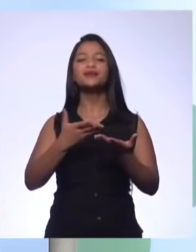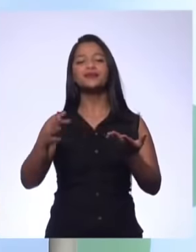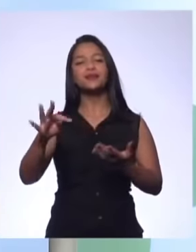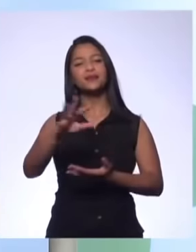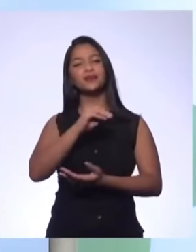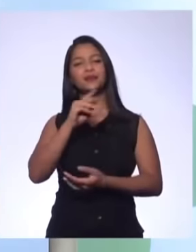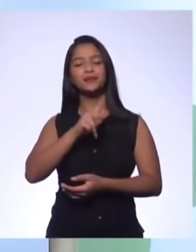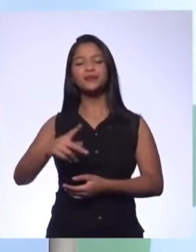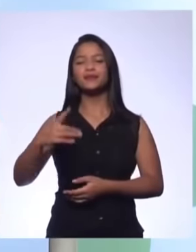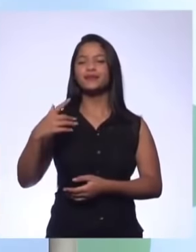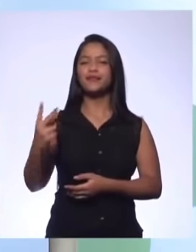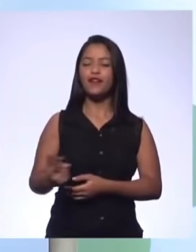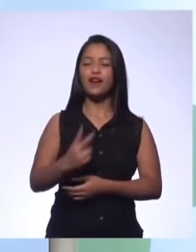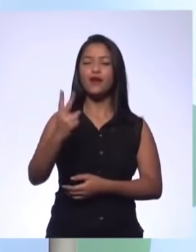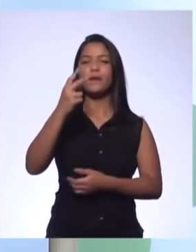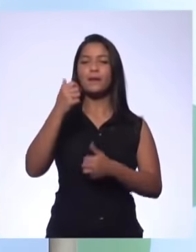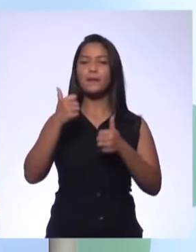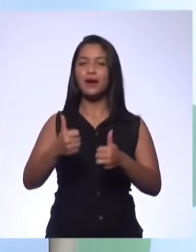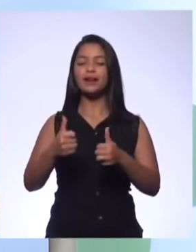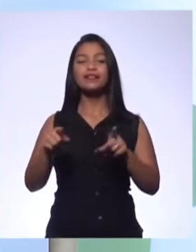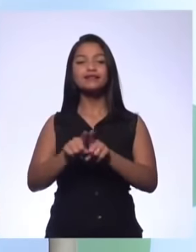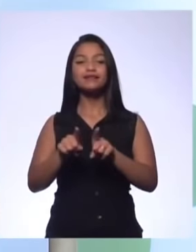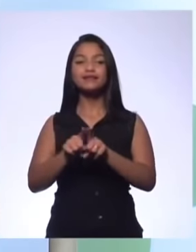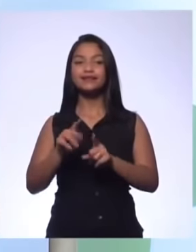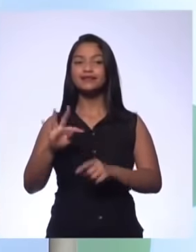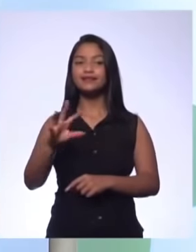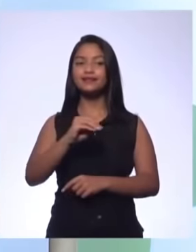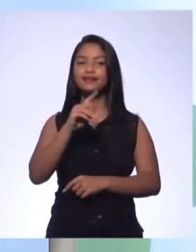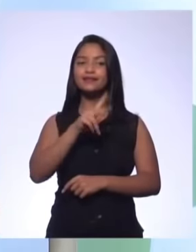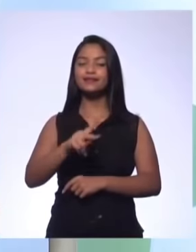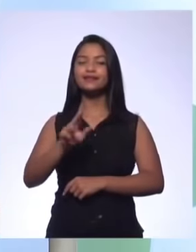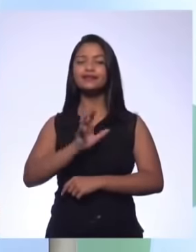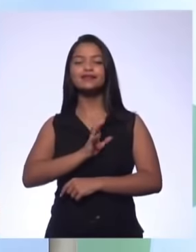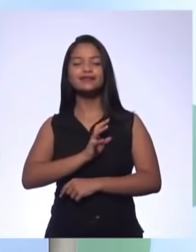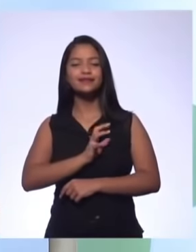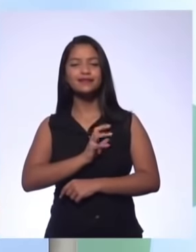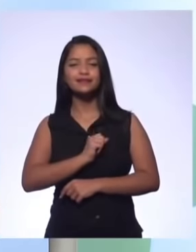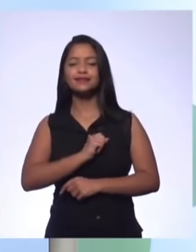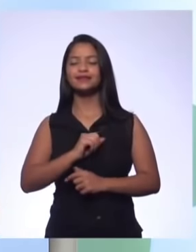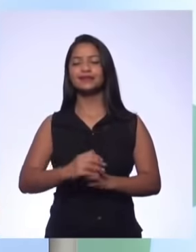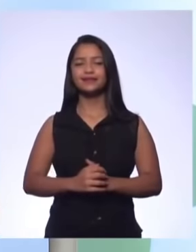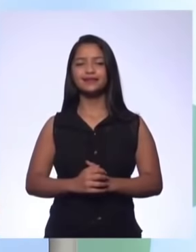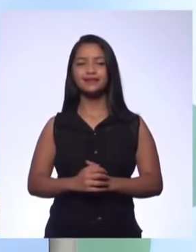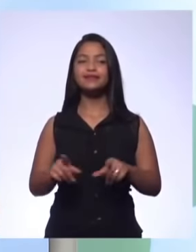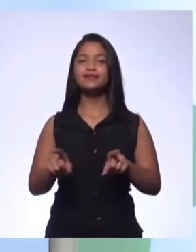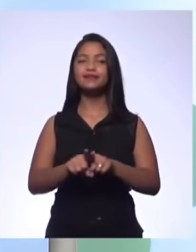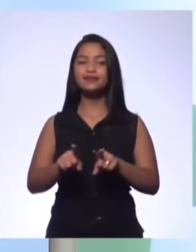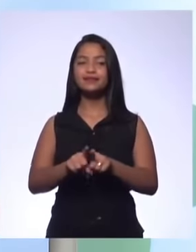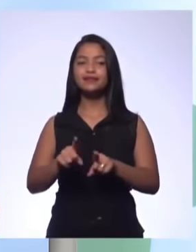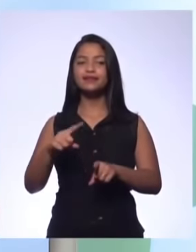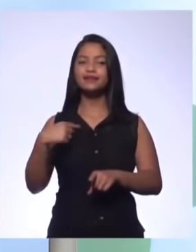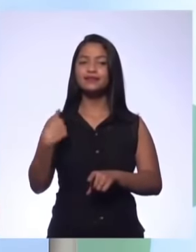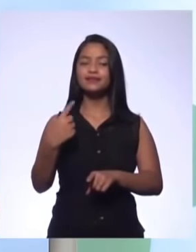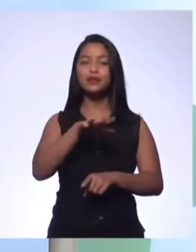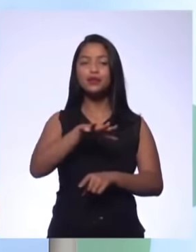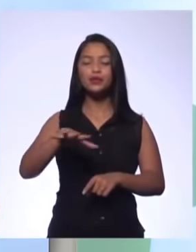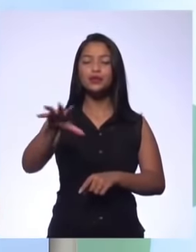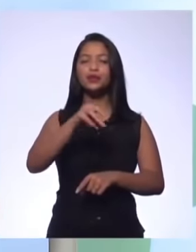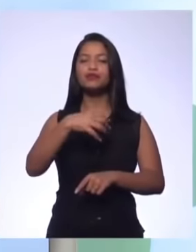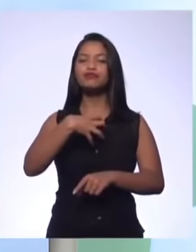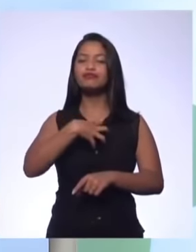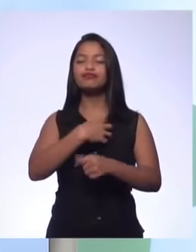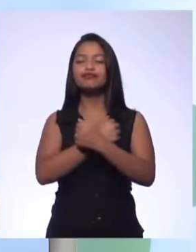valorizados, que os professores sejam muito amados, que nós sintamos todos abraçados. E aqui, Dani,